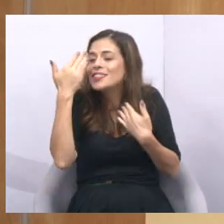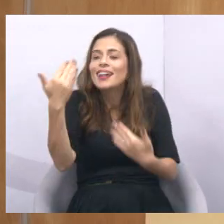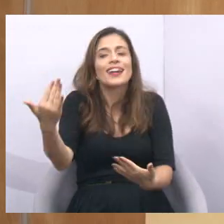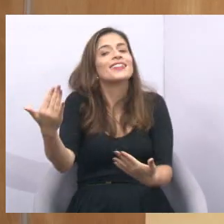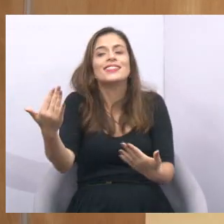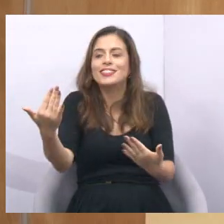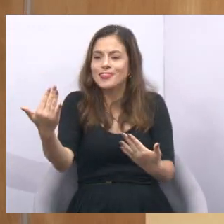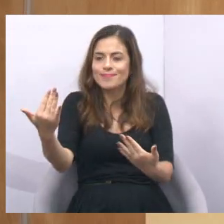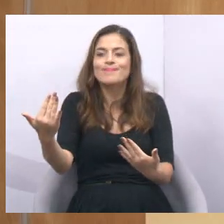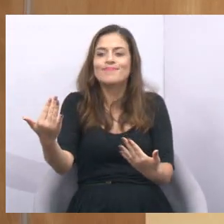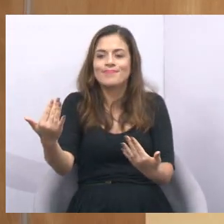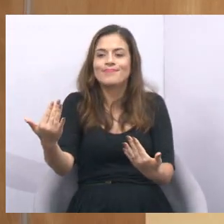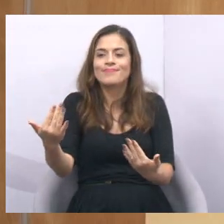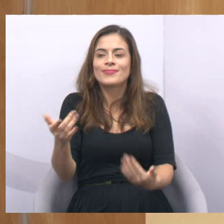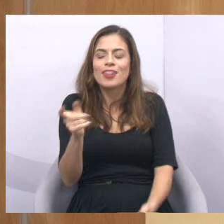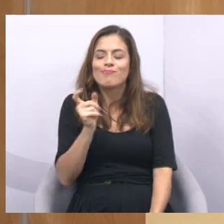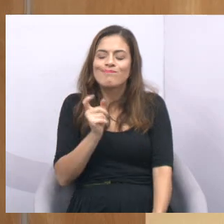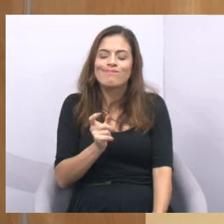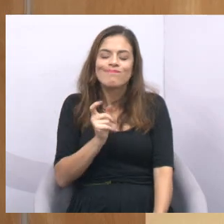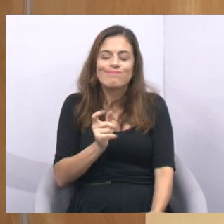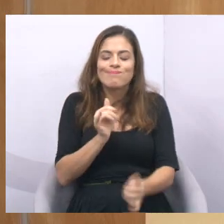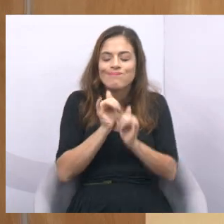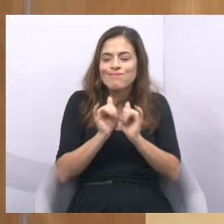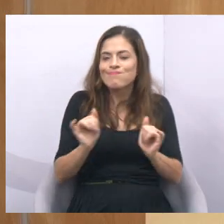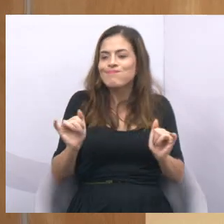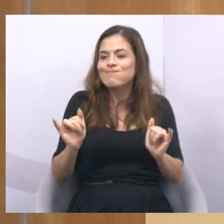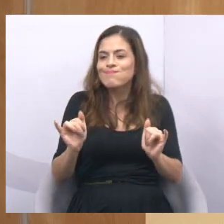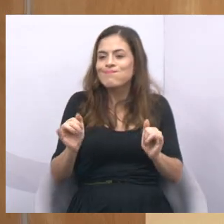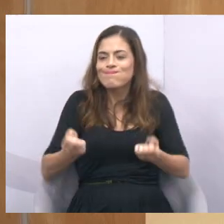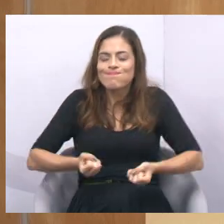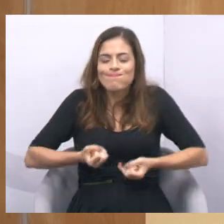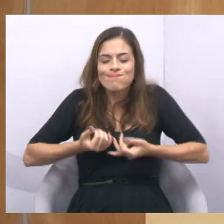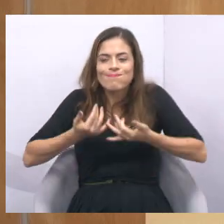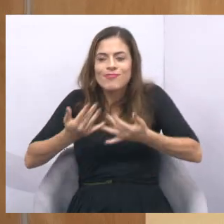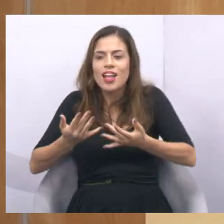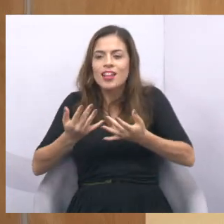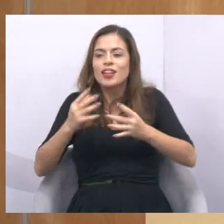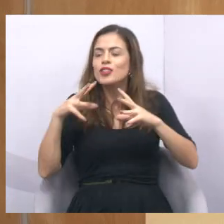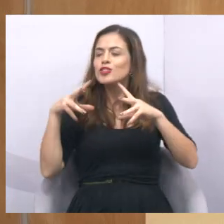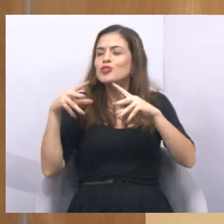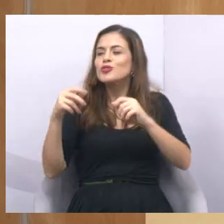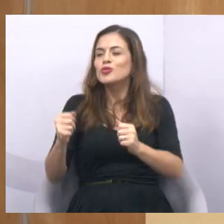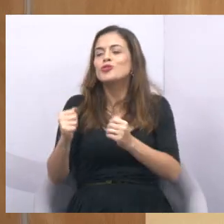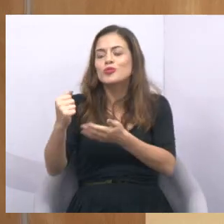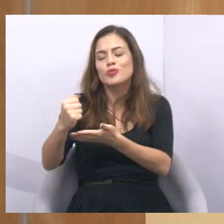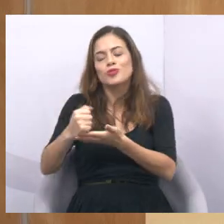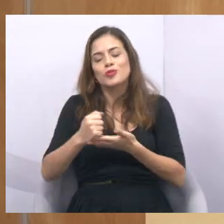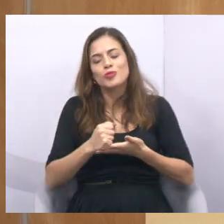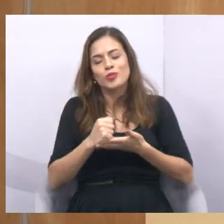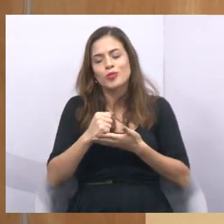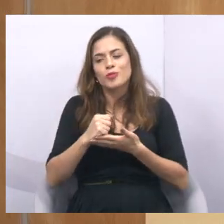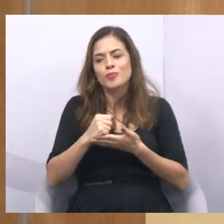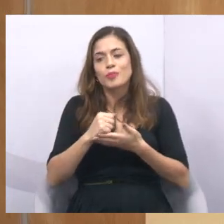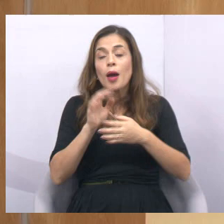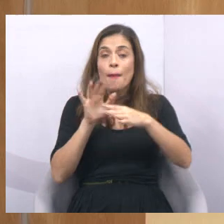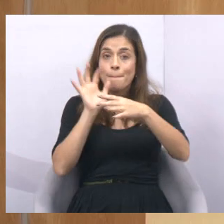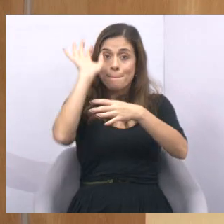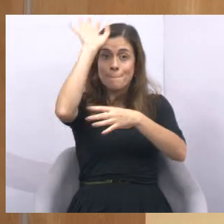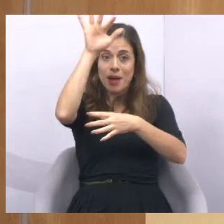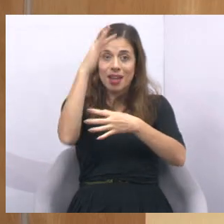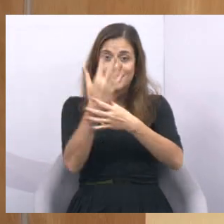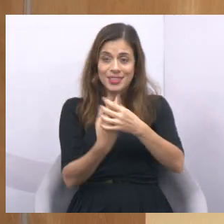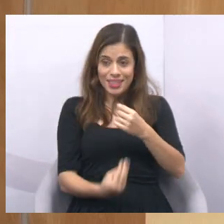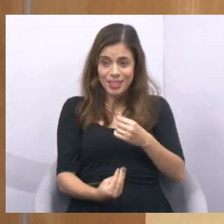temos como achar palavras para dizer o tudo que você contribuiu, o tudo que você fez para o nosso basquetebol, não só